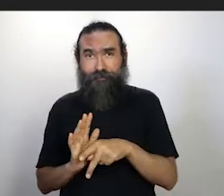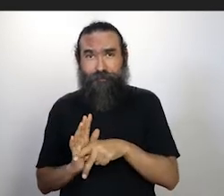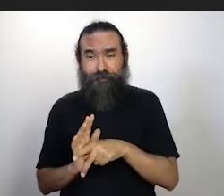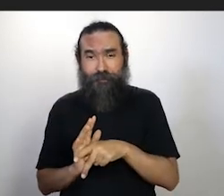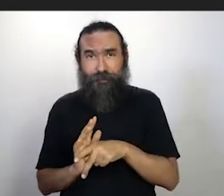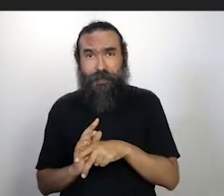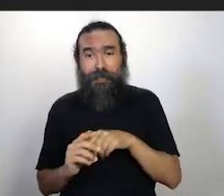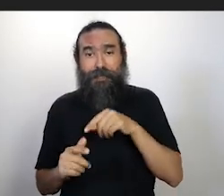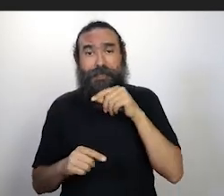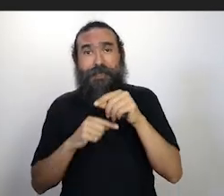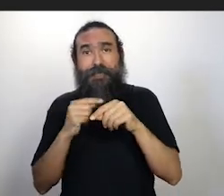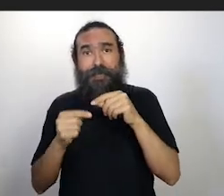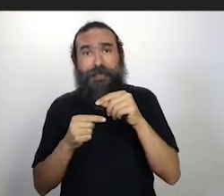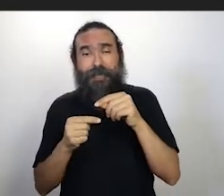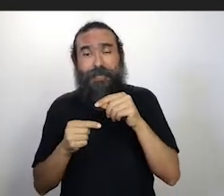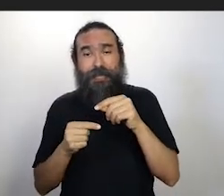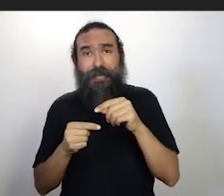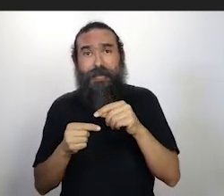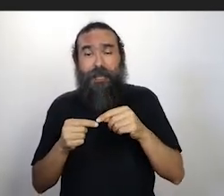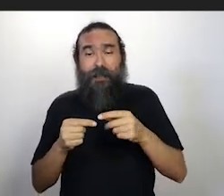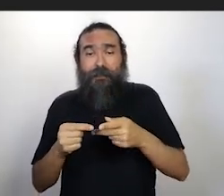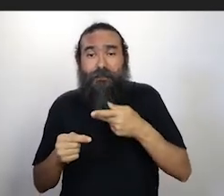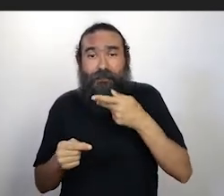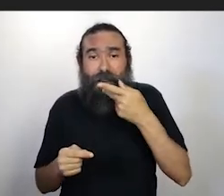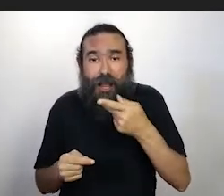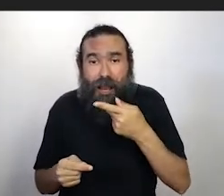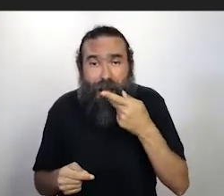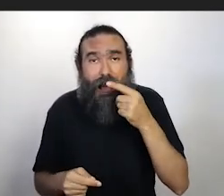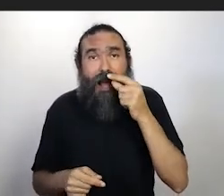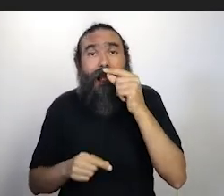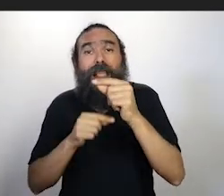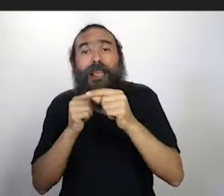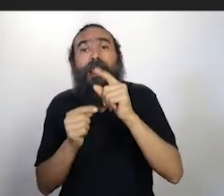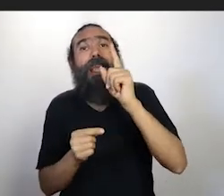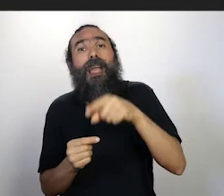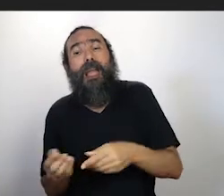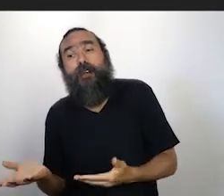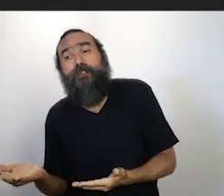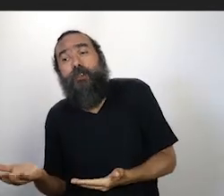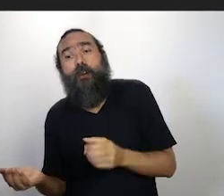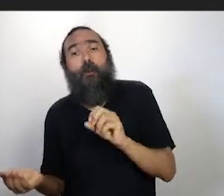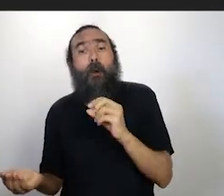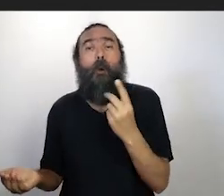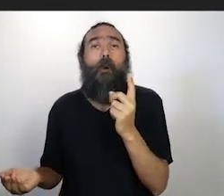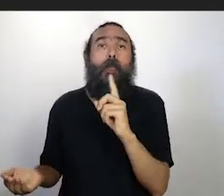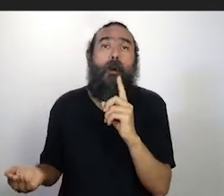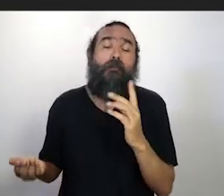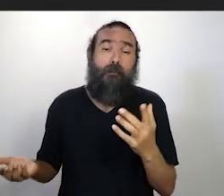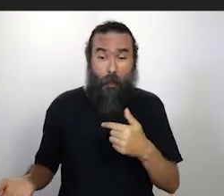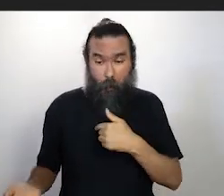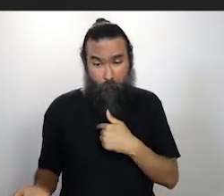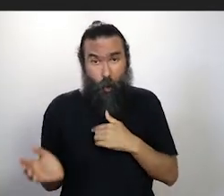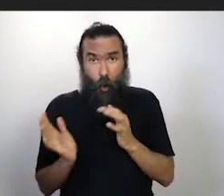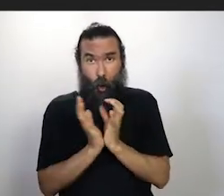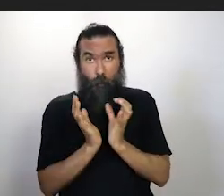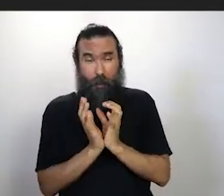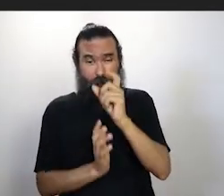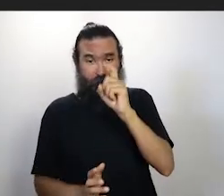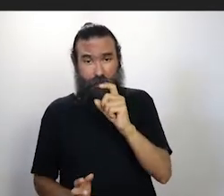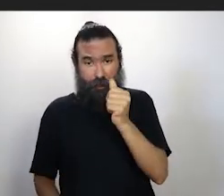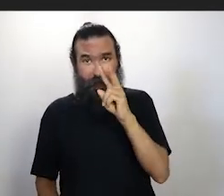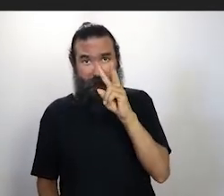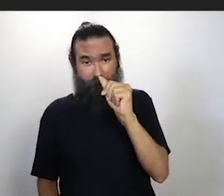quem é jovem e quem não é, né? Não é ligado a uma questão de idade, mas pelo menos meu povo Xavante está